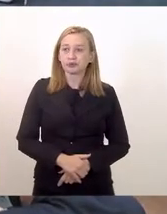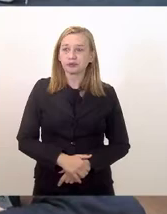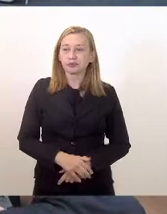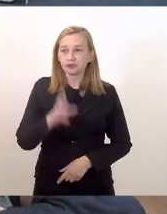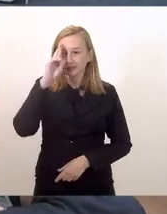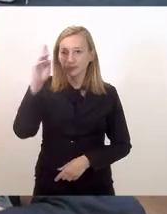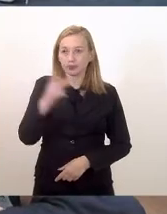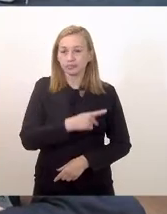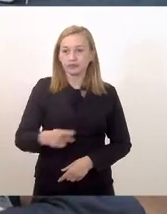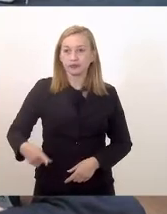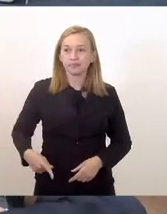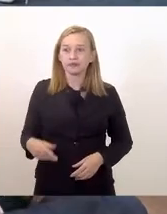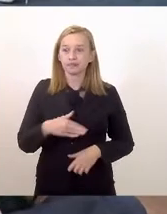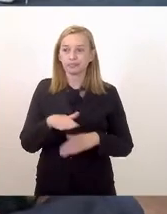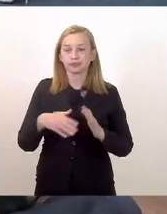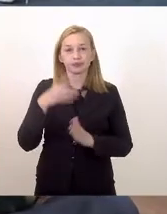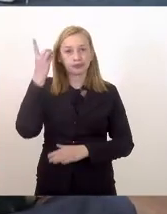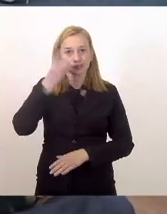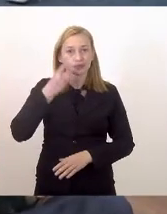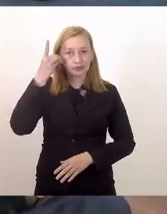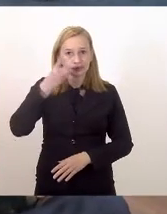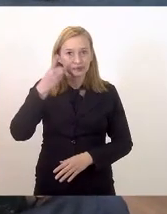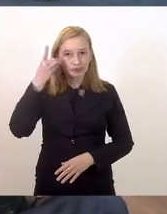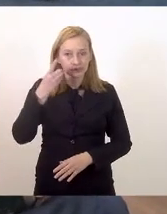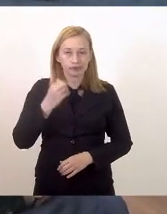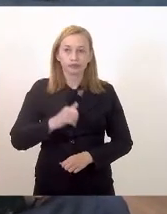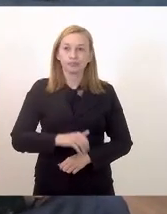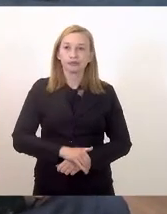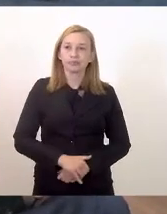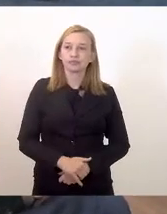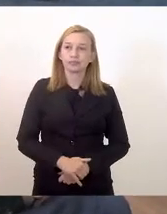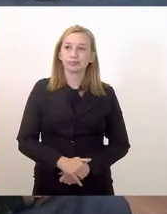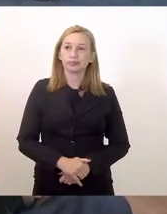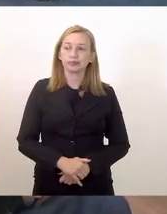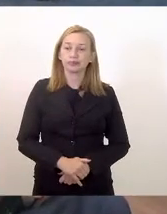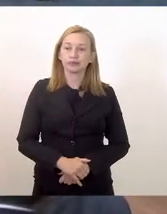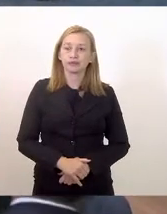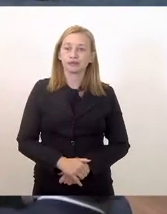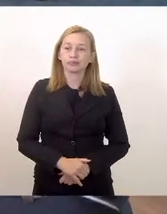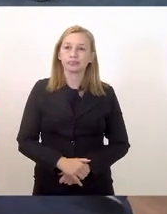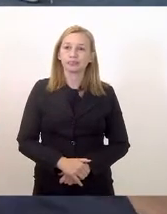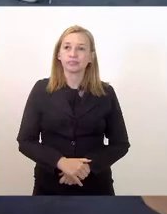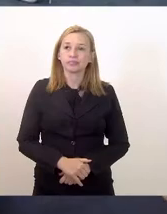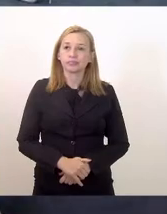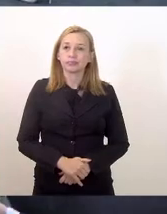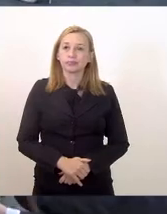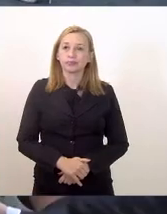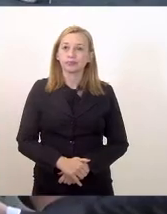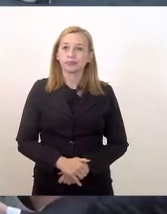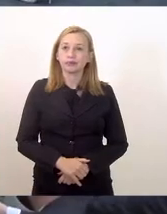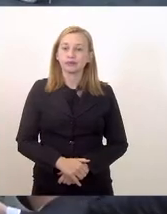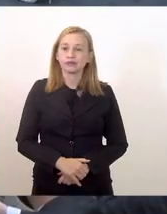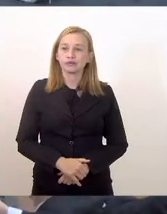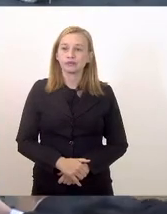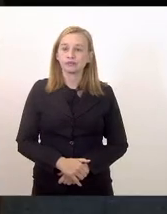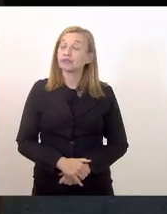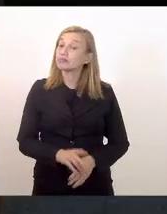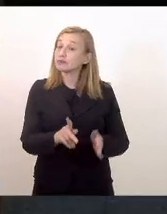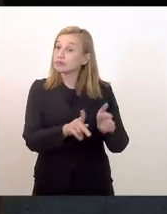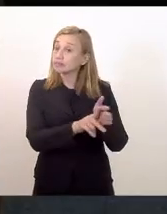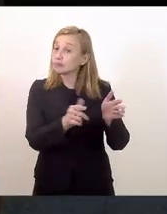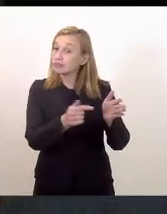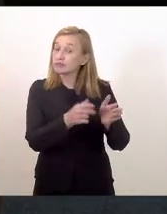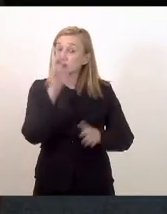Senhor presidente, senhoras e senhores presentes, senhores deputados, senhoras deputadas. Esse projeto,